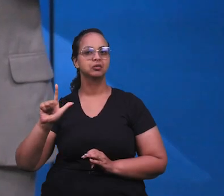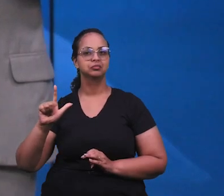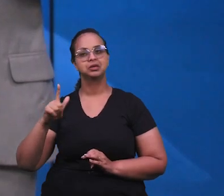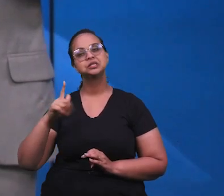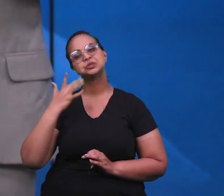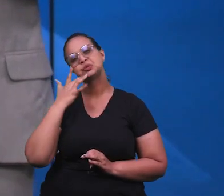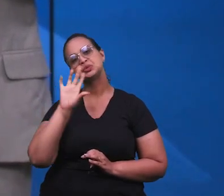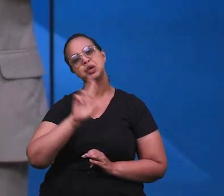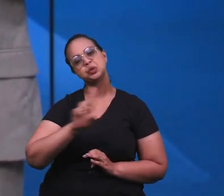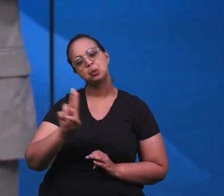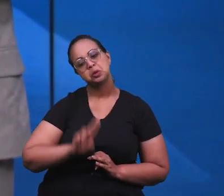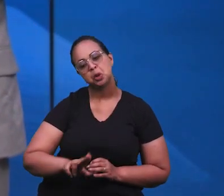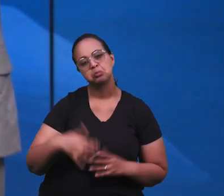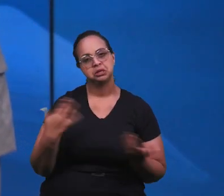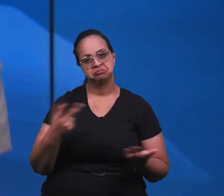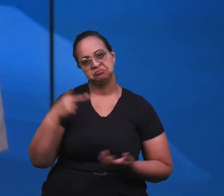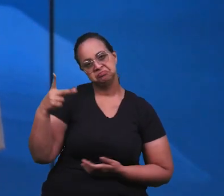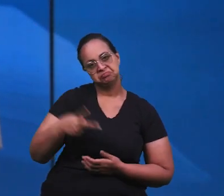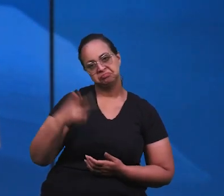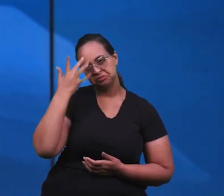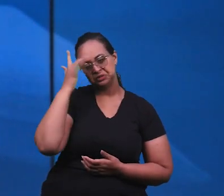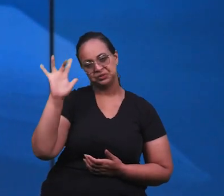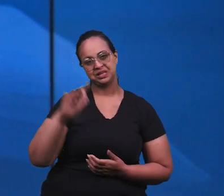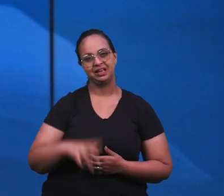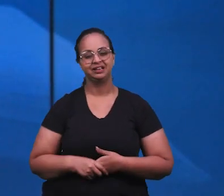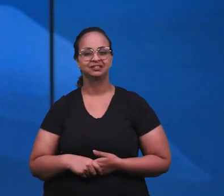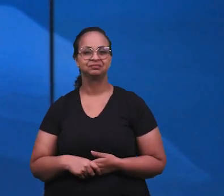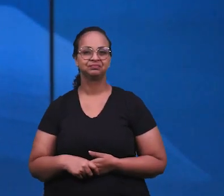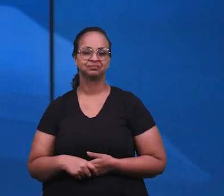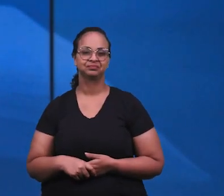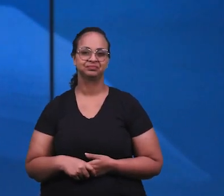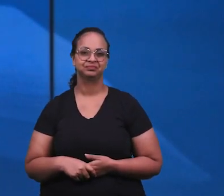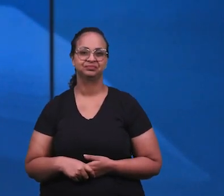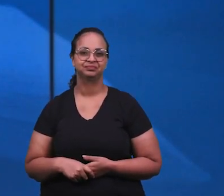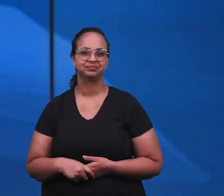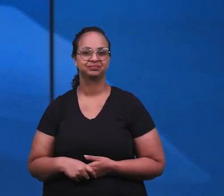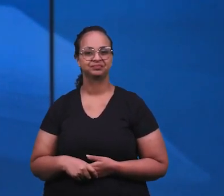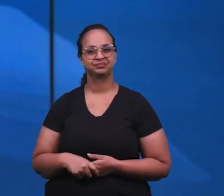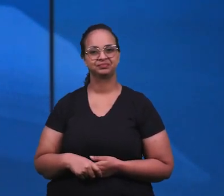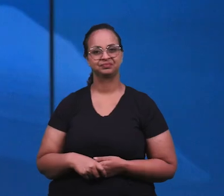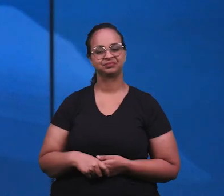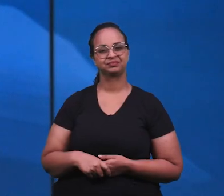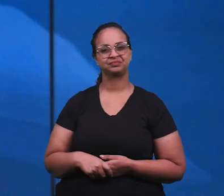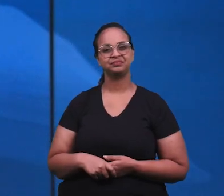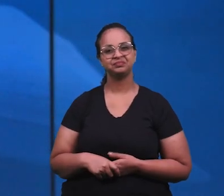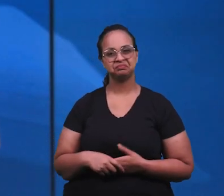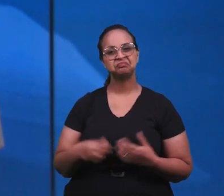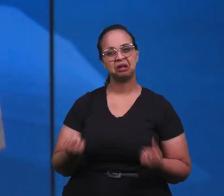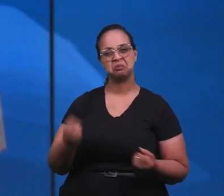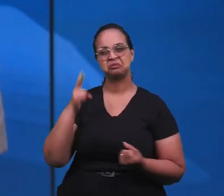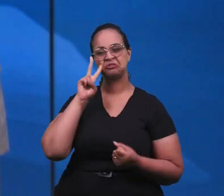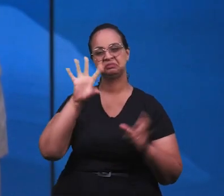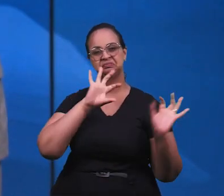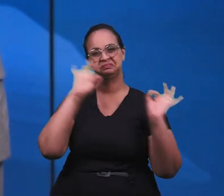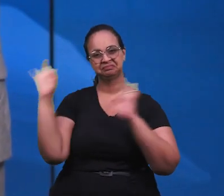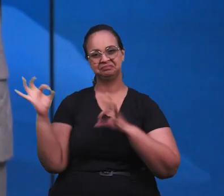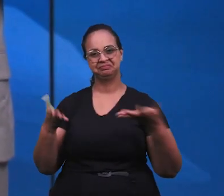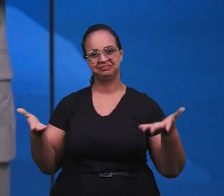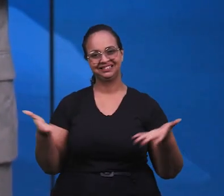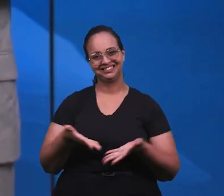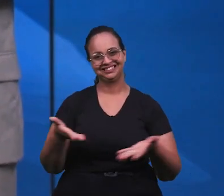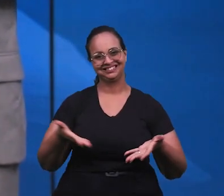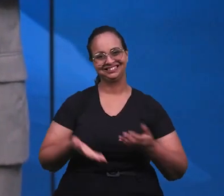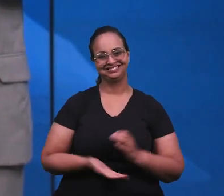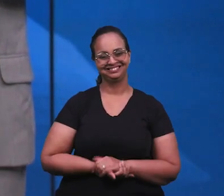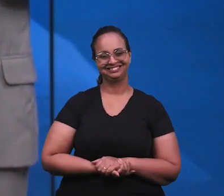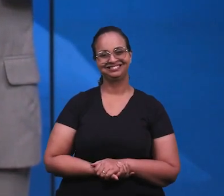Norte, mas não temos certeza se está relacionado ao nome das duas crianças, a criança e o bebê que estão ao lado. Mas vamos ver o vídeo e